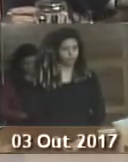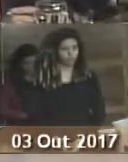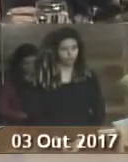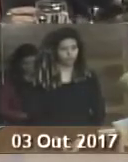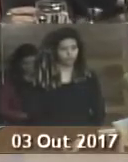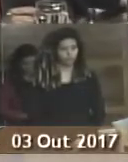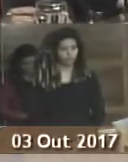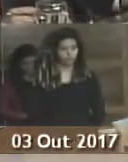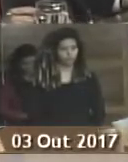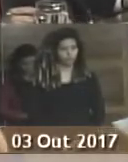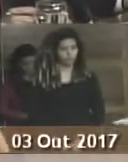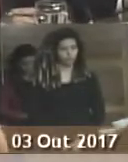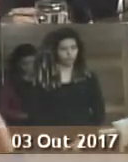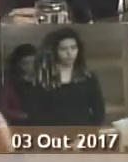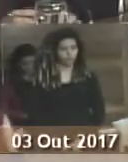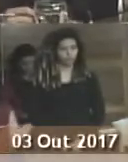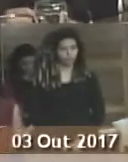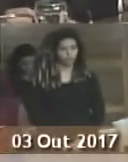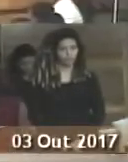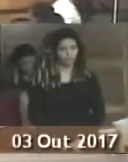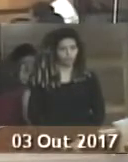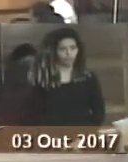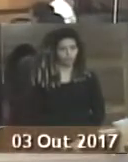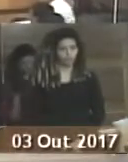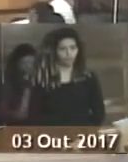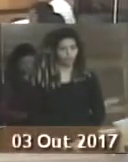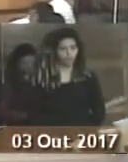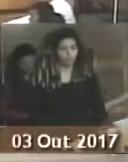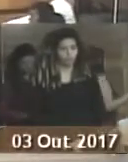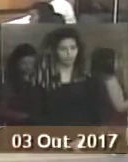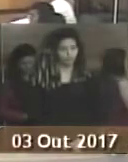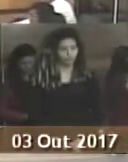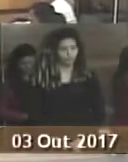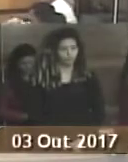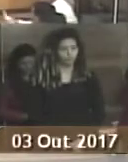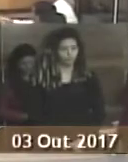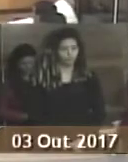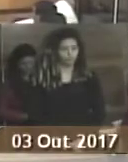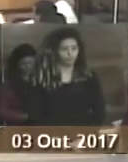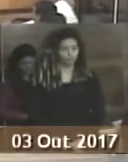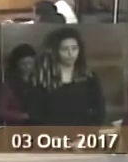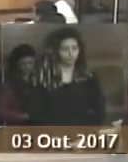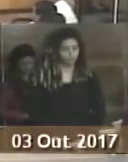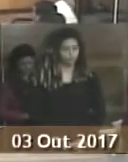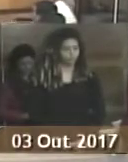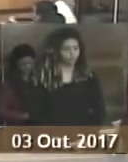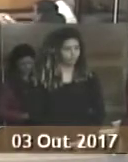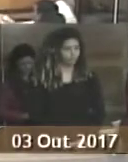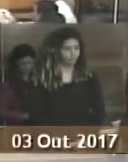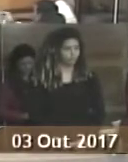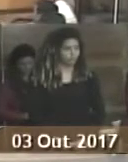Votação encerrada, aprovado por 11 votos. O Marquinhos.